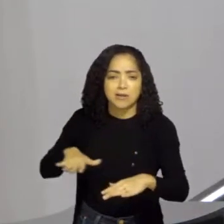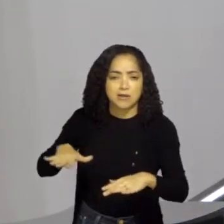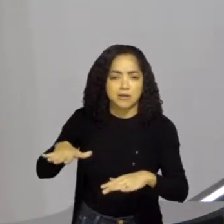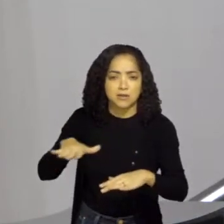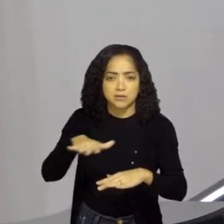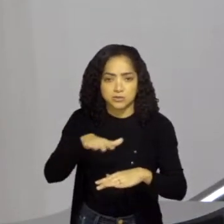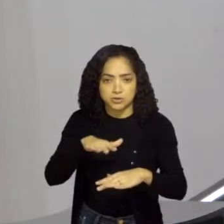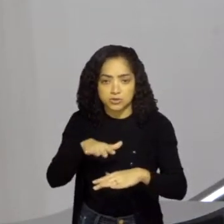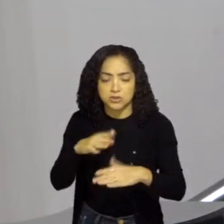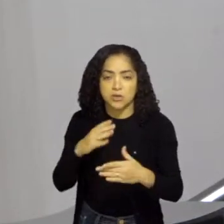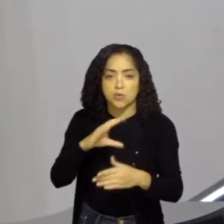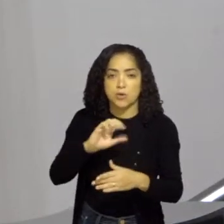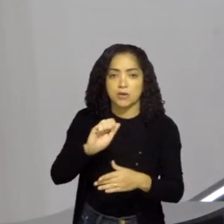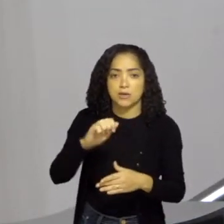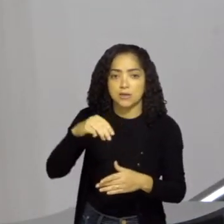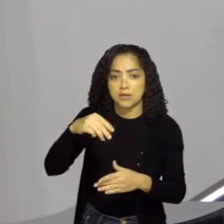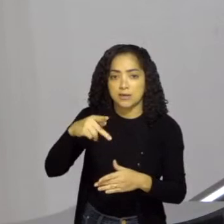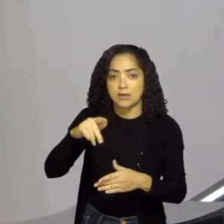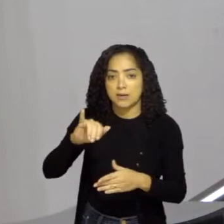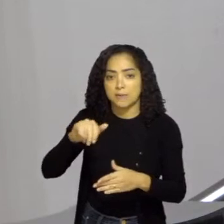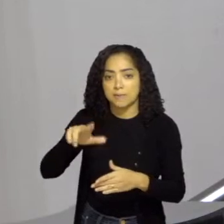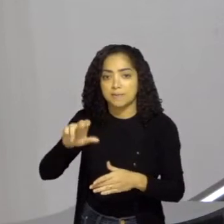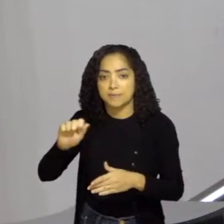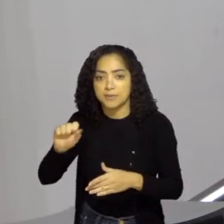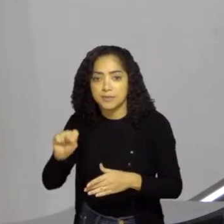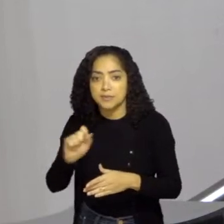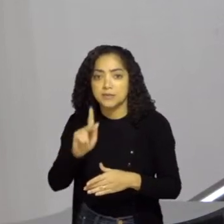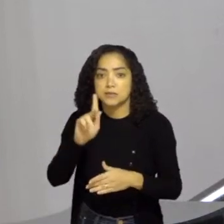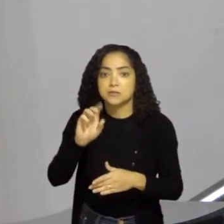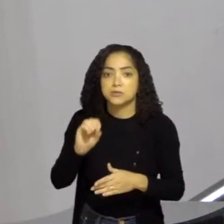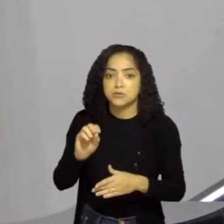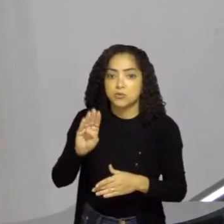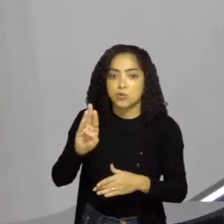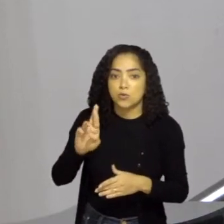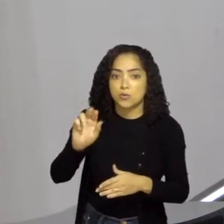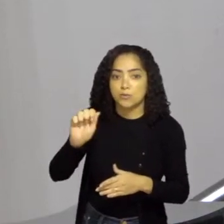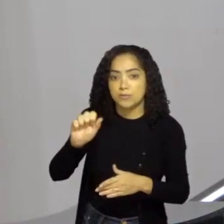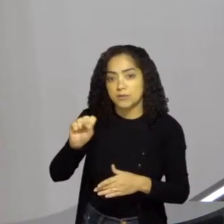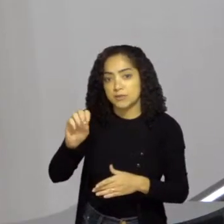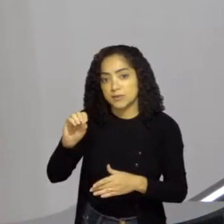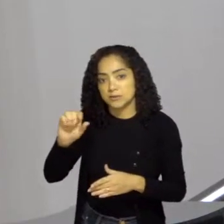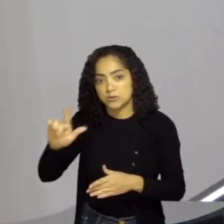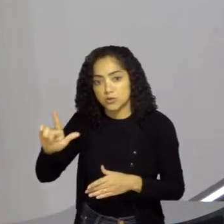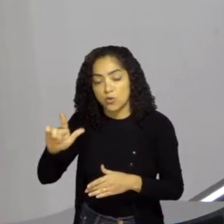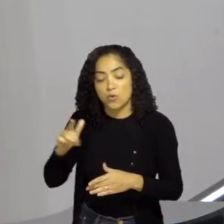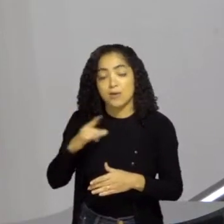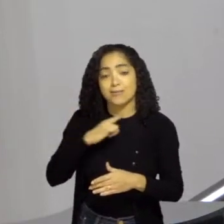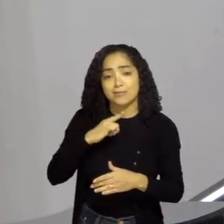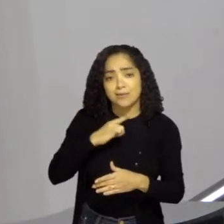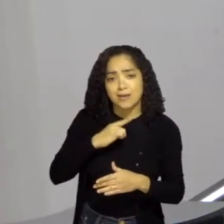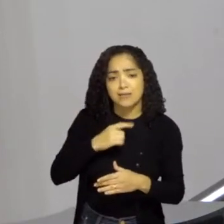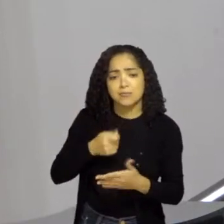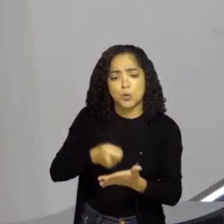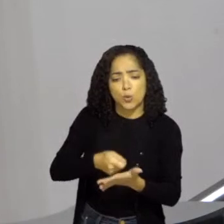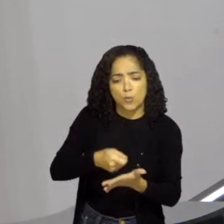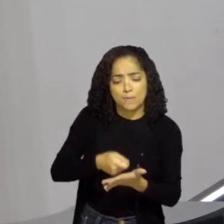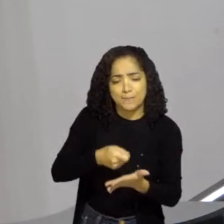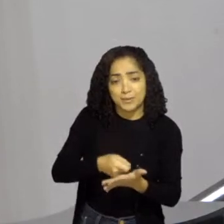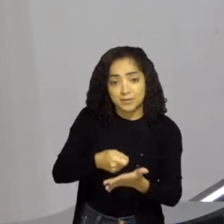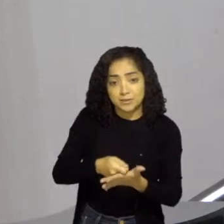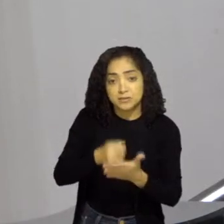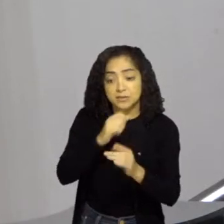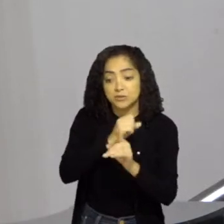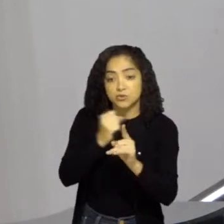de Campinas, do Cobrasol, onde nós temos muita cobrança da